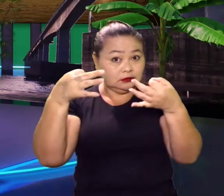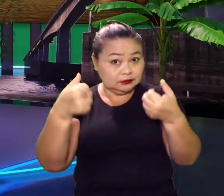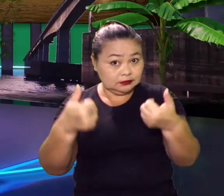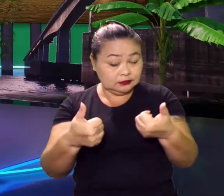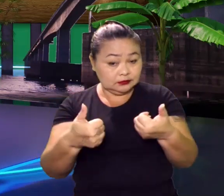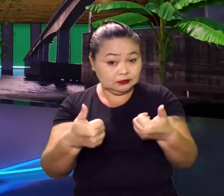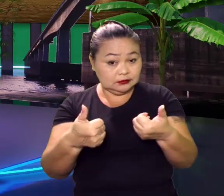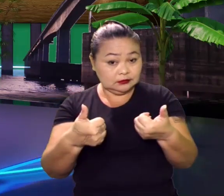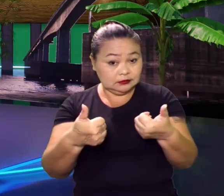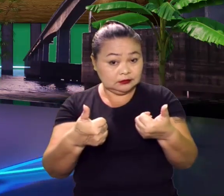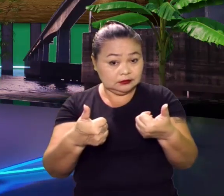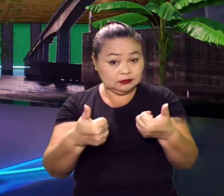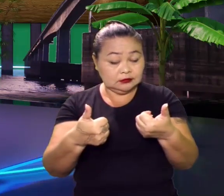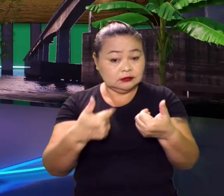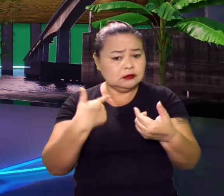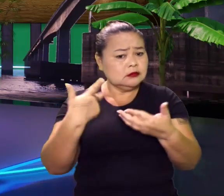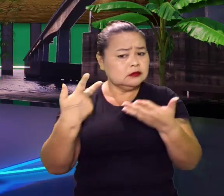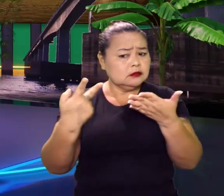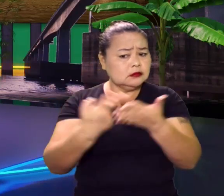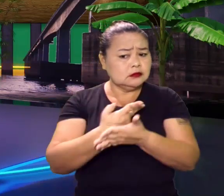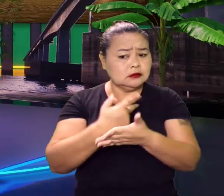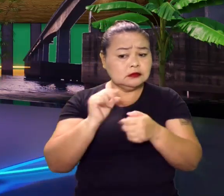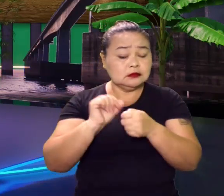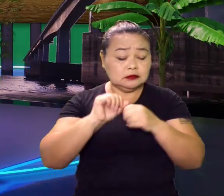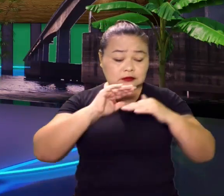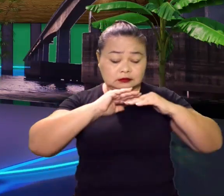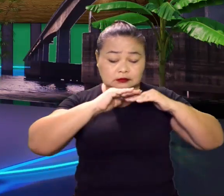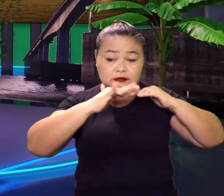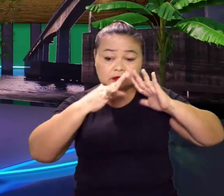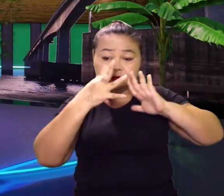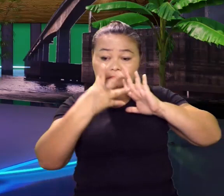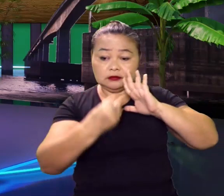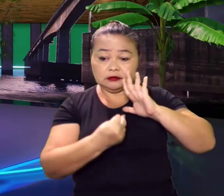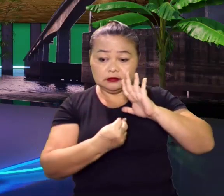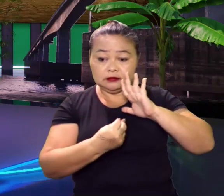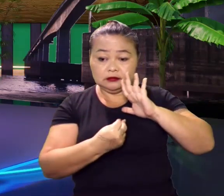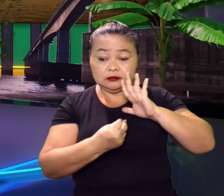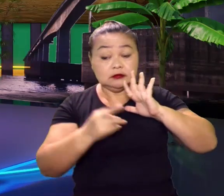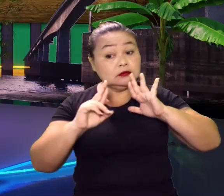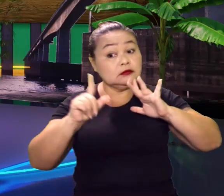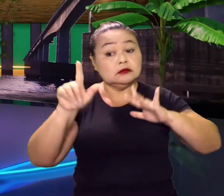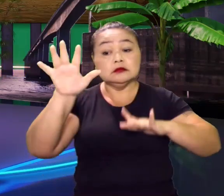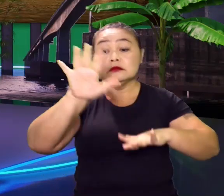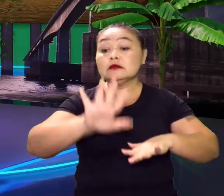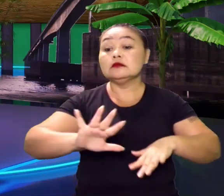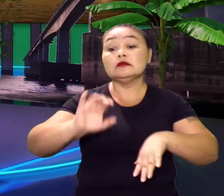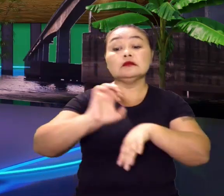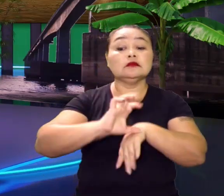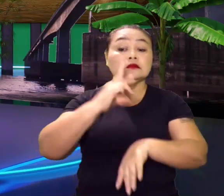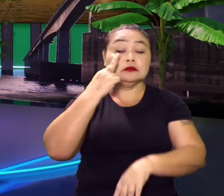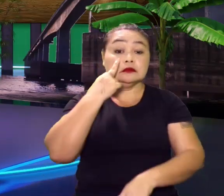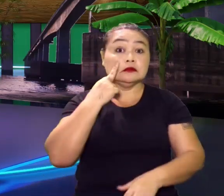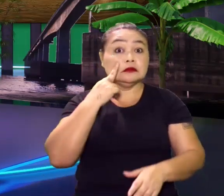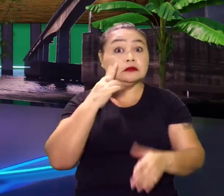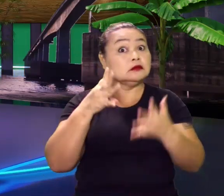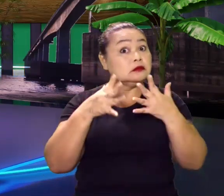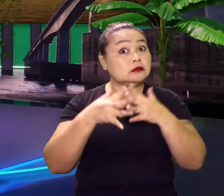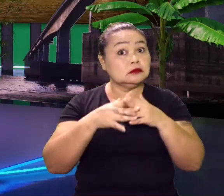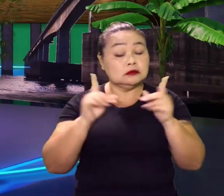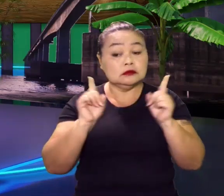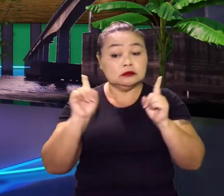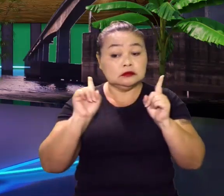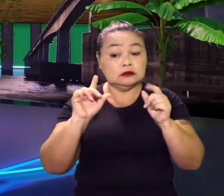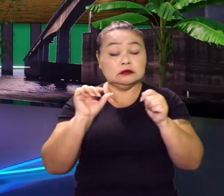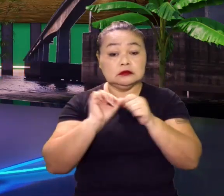Ok? Então é aqui que ocorre a planície amazônica. Não é toda Rondônia. Não confundir que estamos